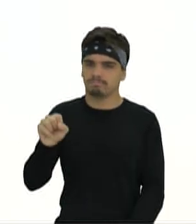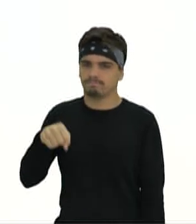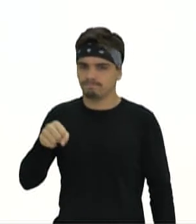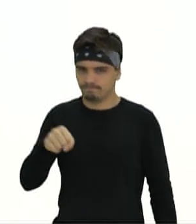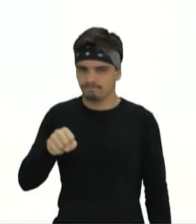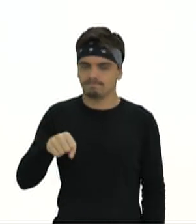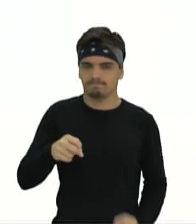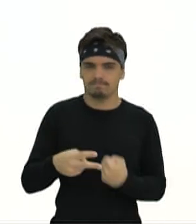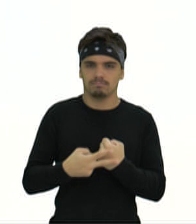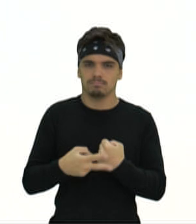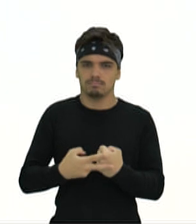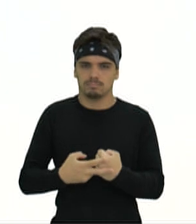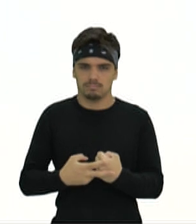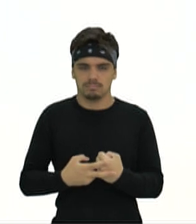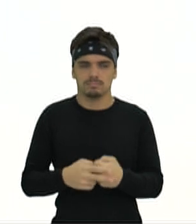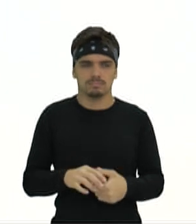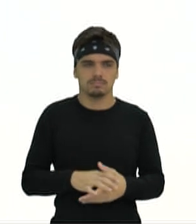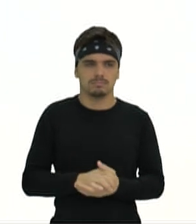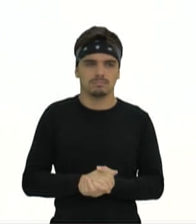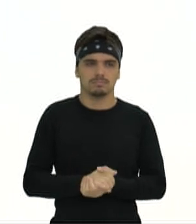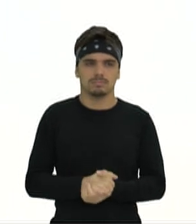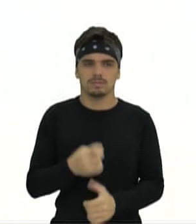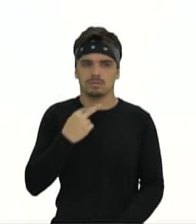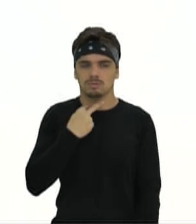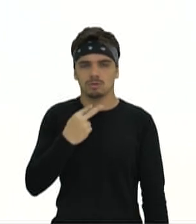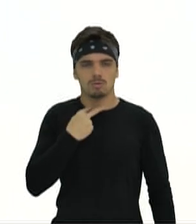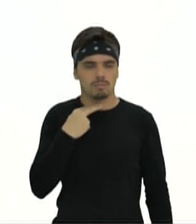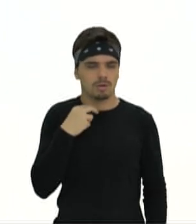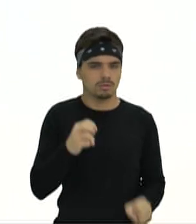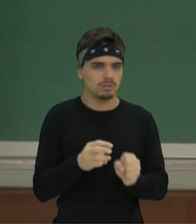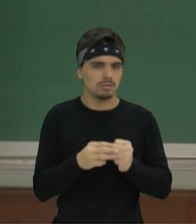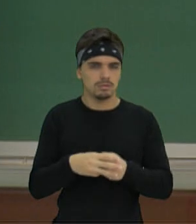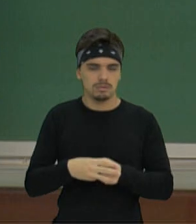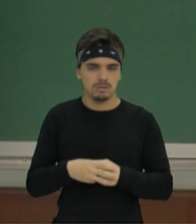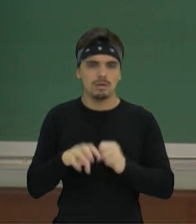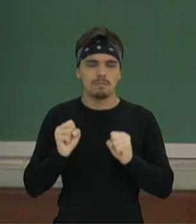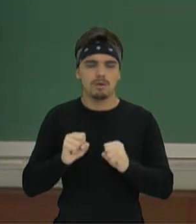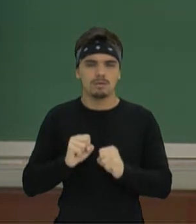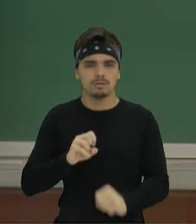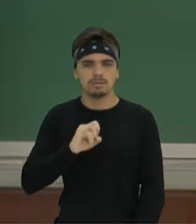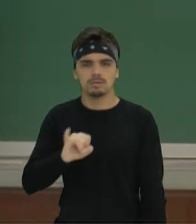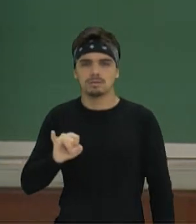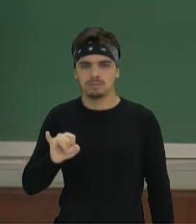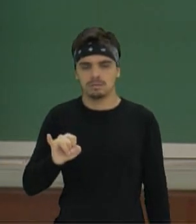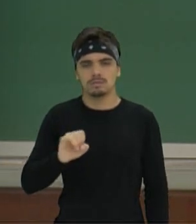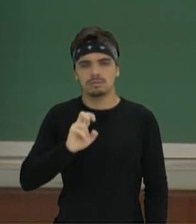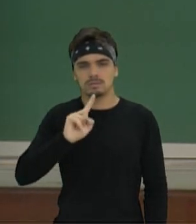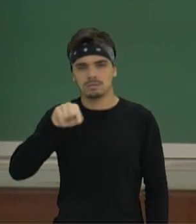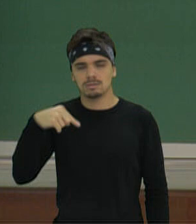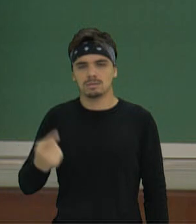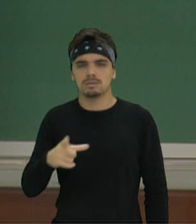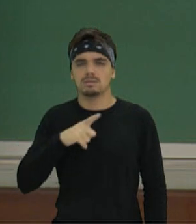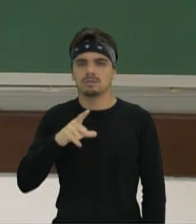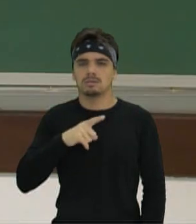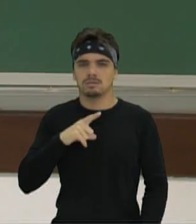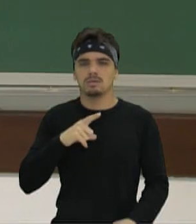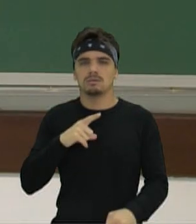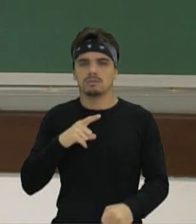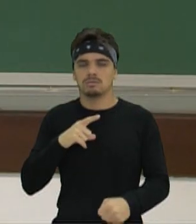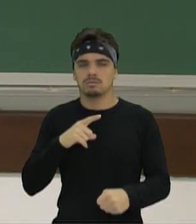é um verbo. Então, não pode ser omitido. Poderia ser omitido somente se depois do pronome